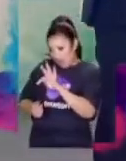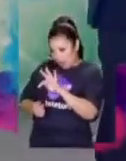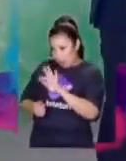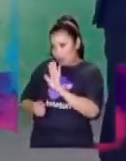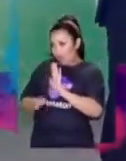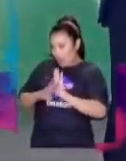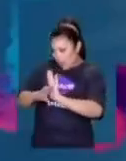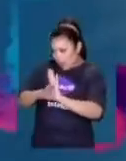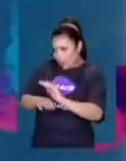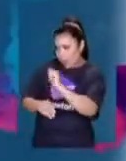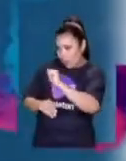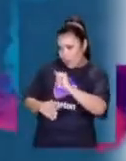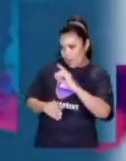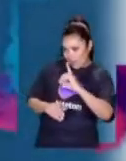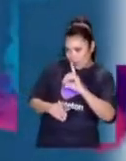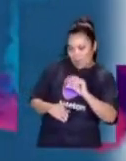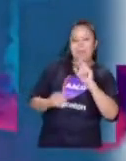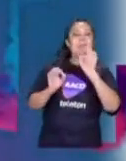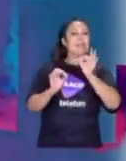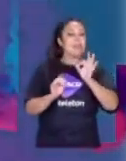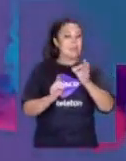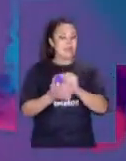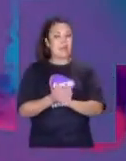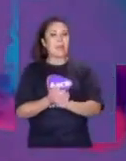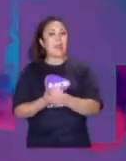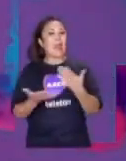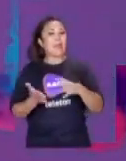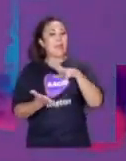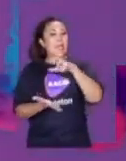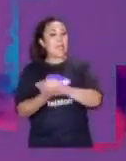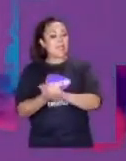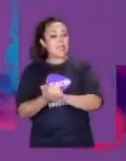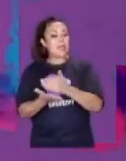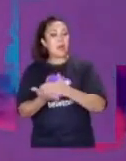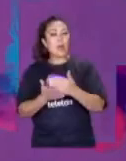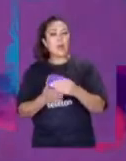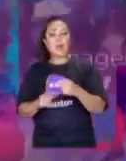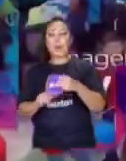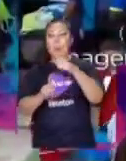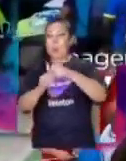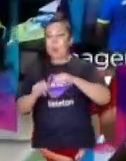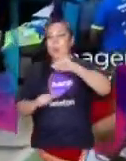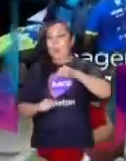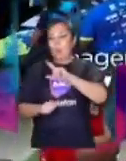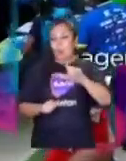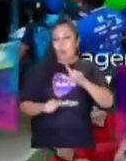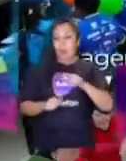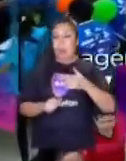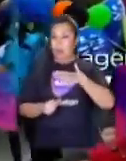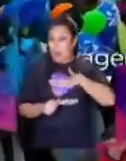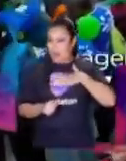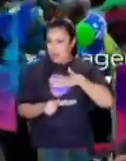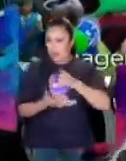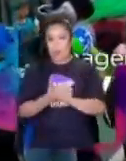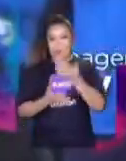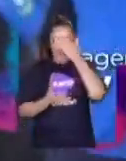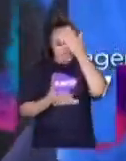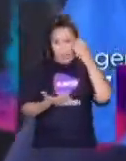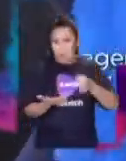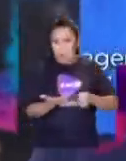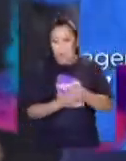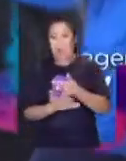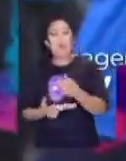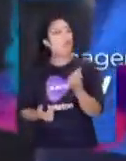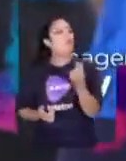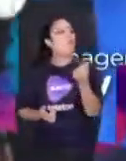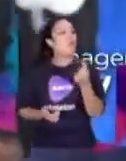ACD. Isso mesmo, Celso. Então, a gente abriu as inscrições em meados de julho, agosto. As pessoas adquiriram o kit.